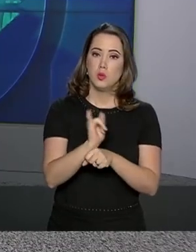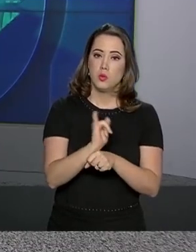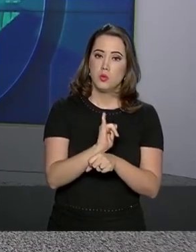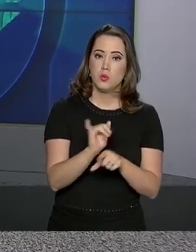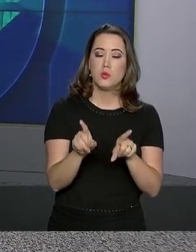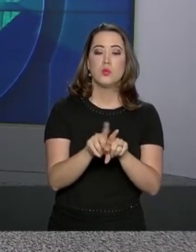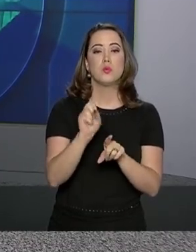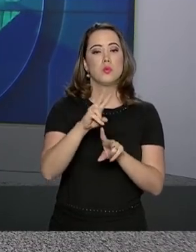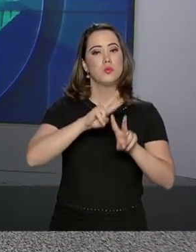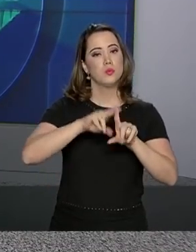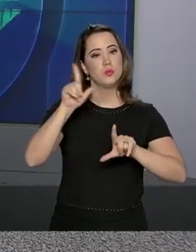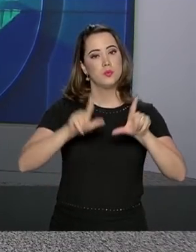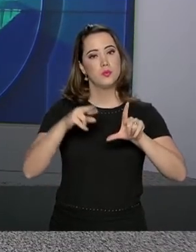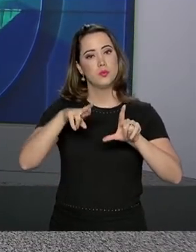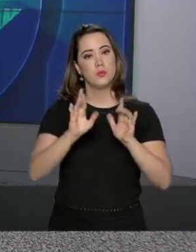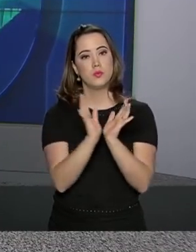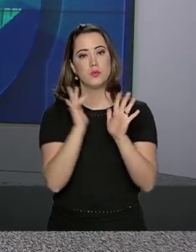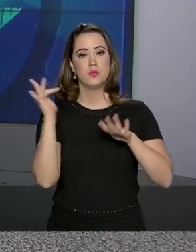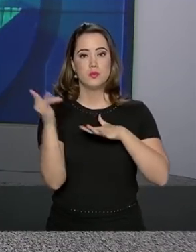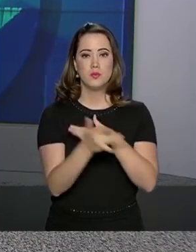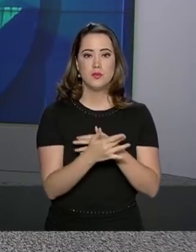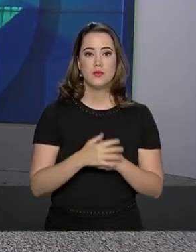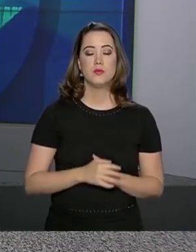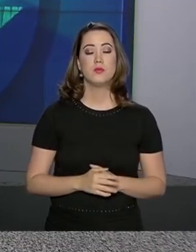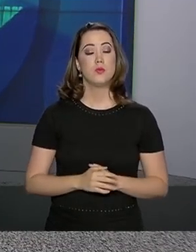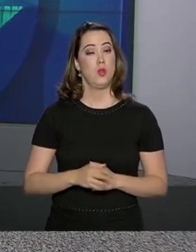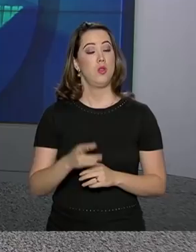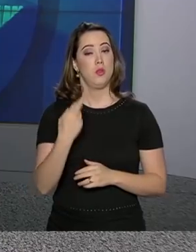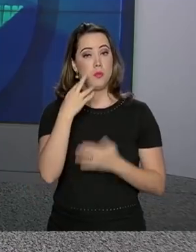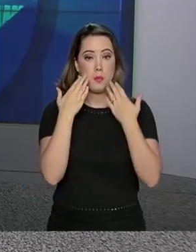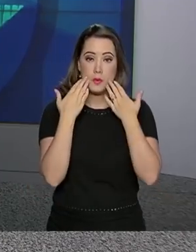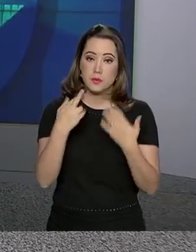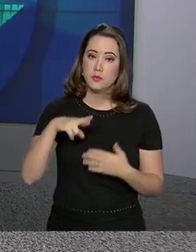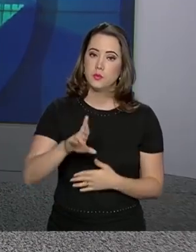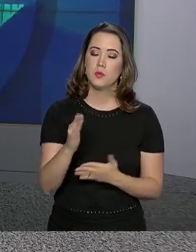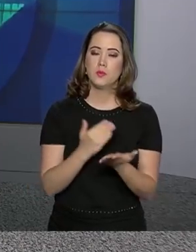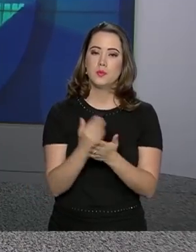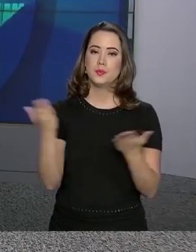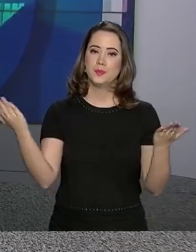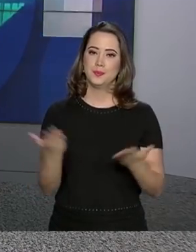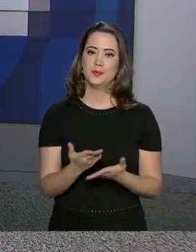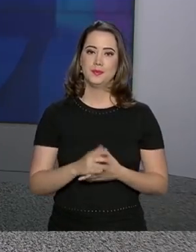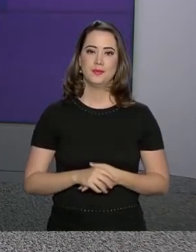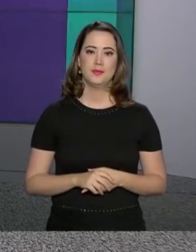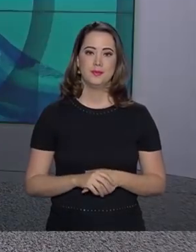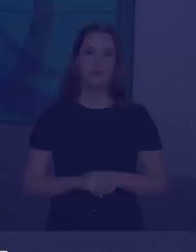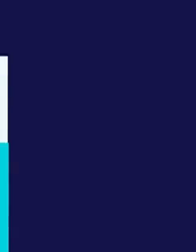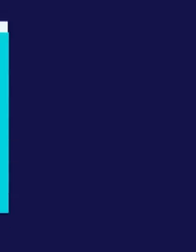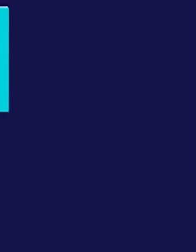ou usar a hashtag TVNBR nas redes sociais. O repórter NBR começa agora.